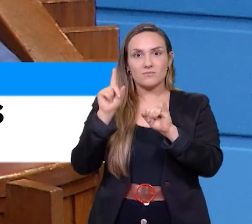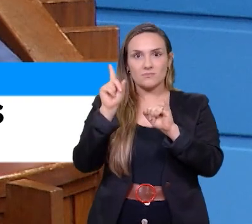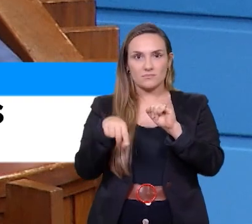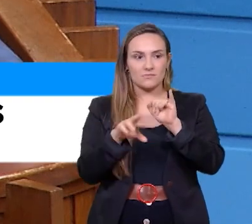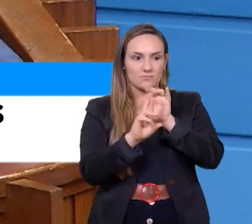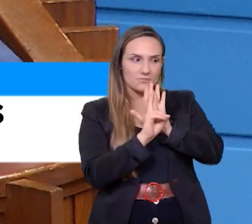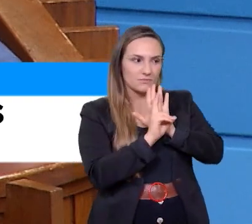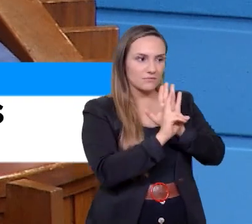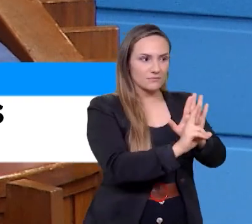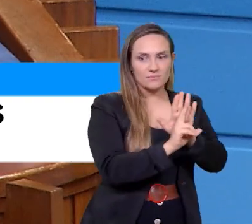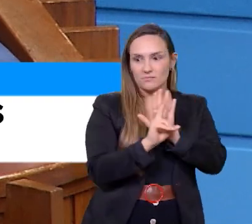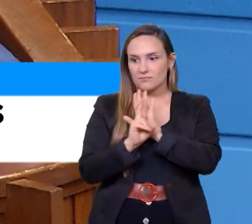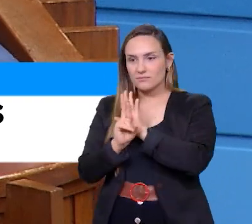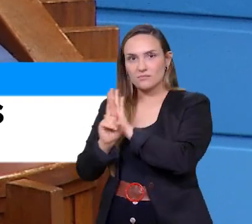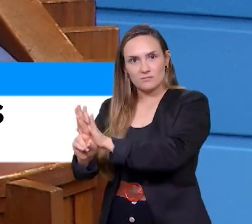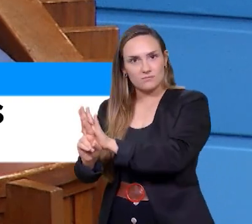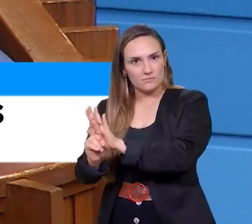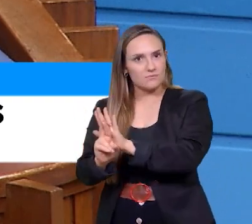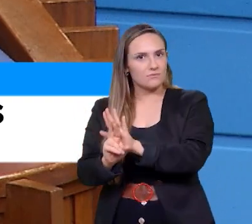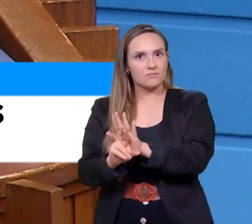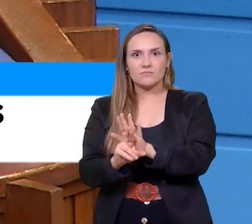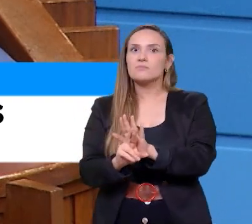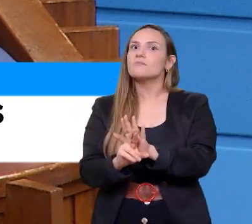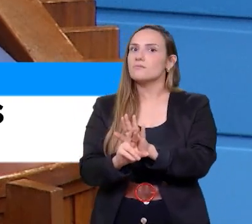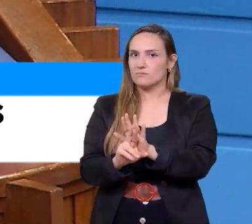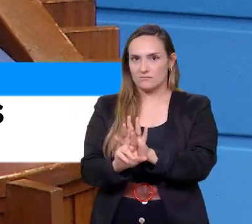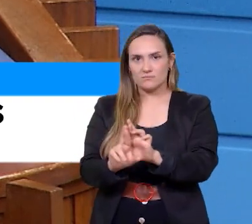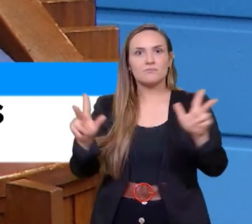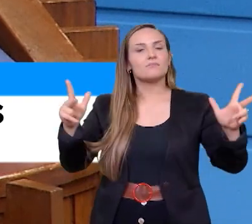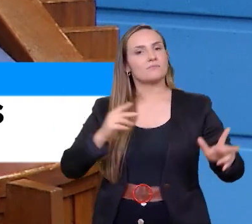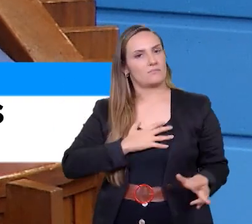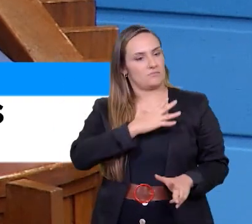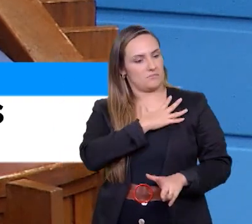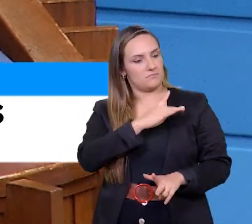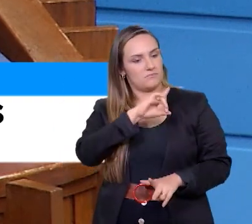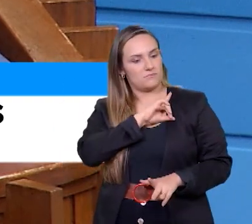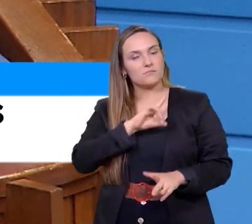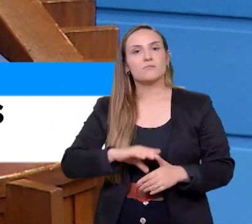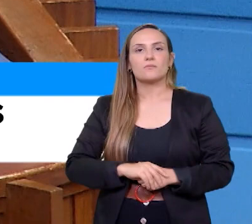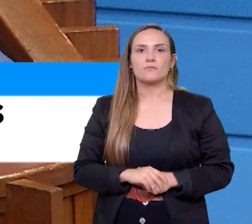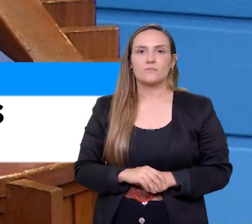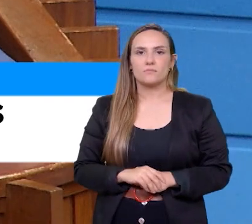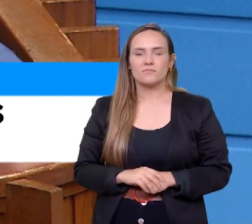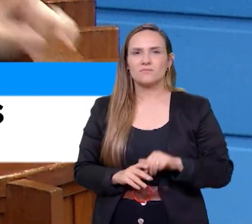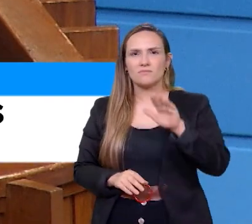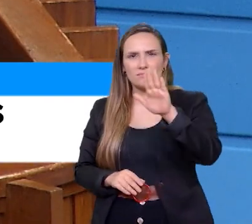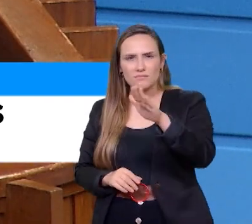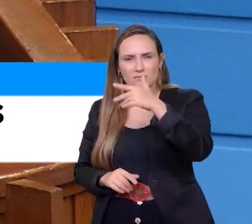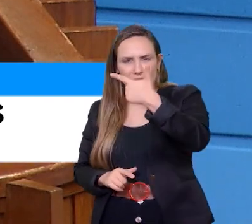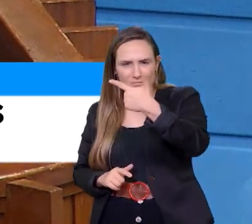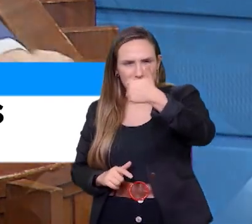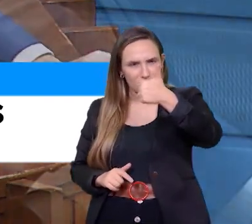de representatividade, ela é gigante, Coronel Davi. Deputado Capitão Contar,